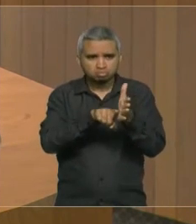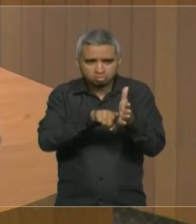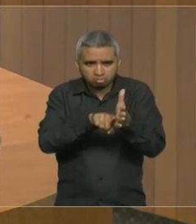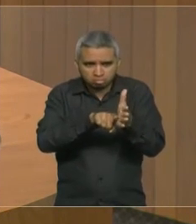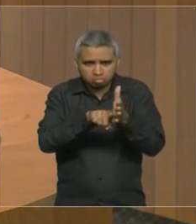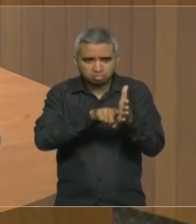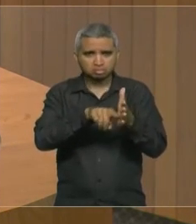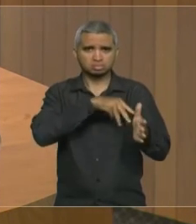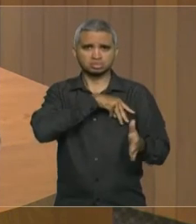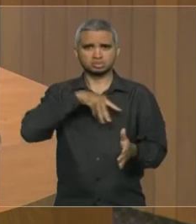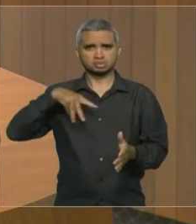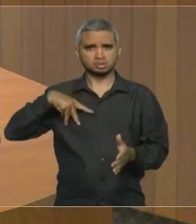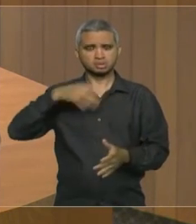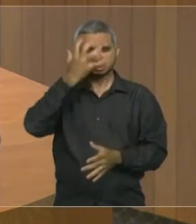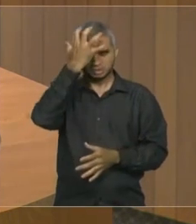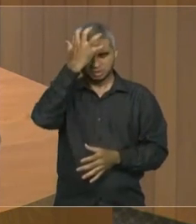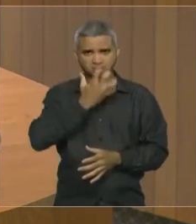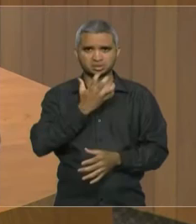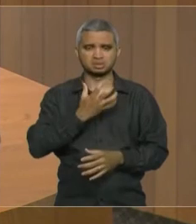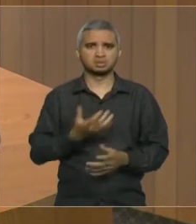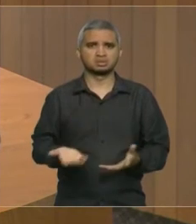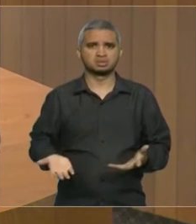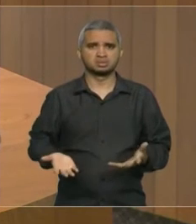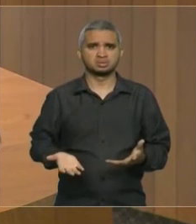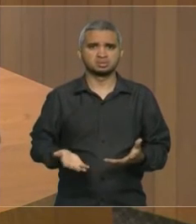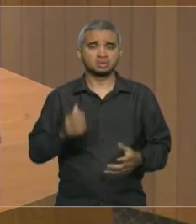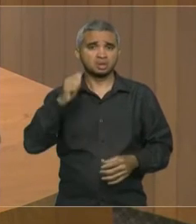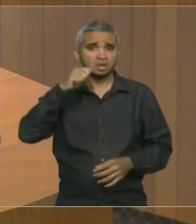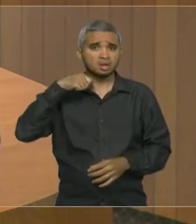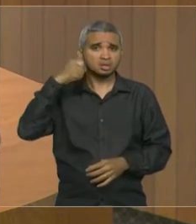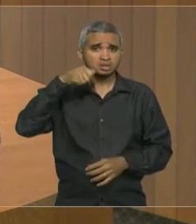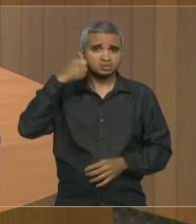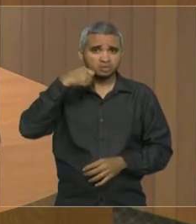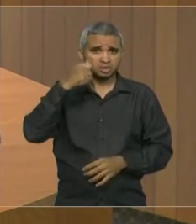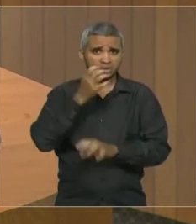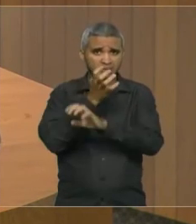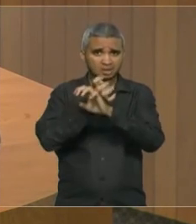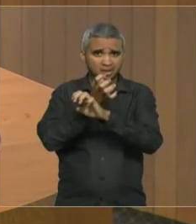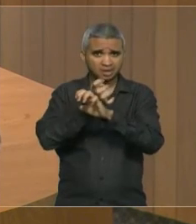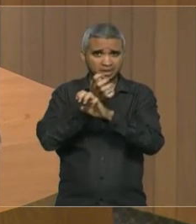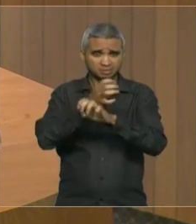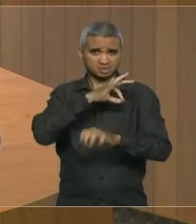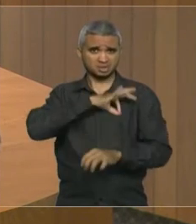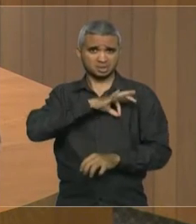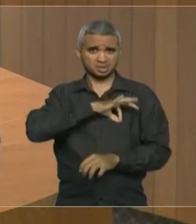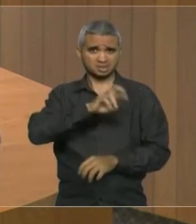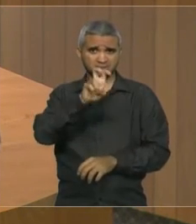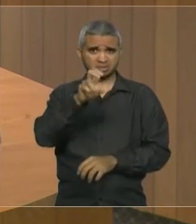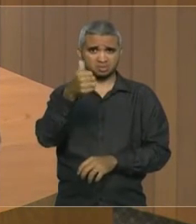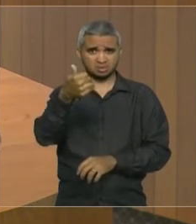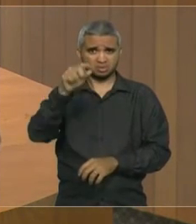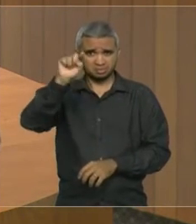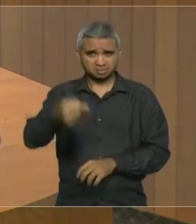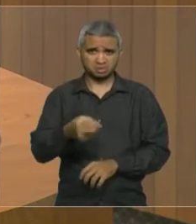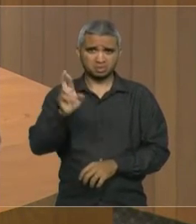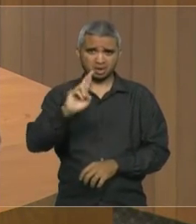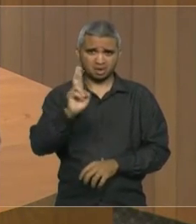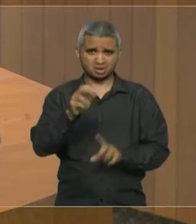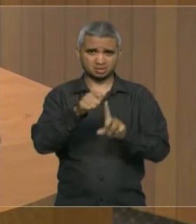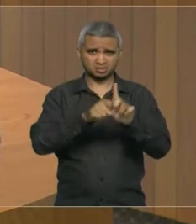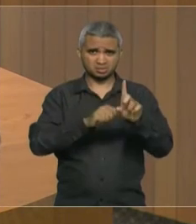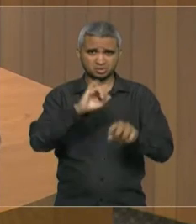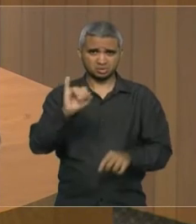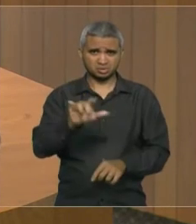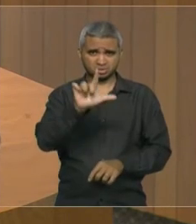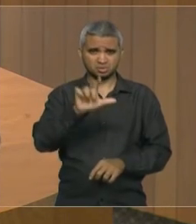é muito grave. Um advogado na CAEMA recebendo um salário de R$ 51 mil no mês de julho.